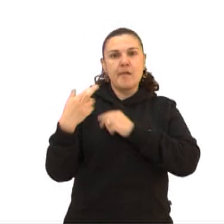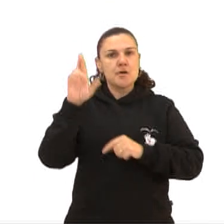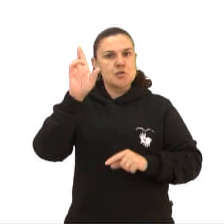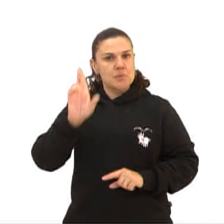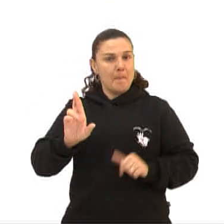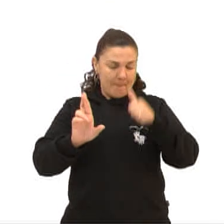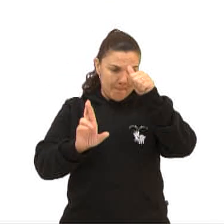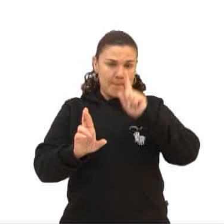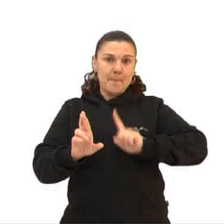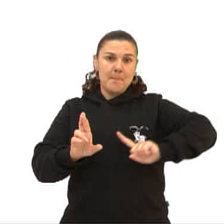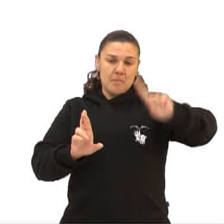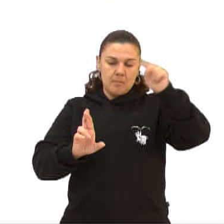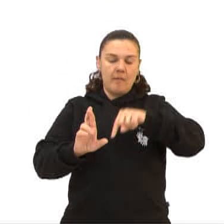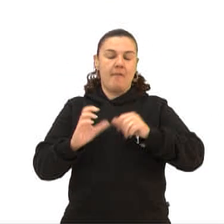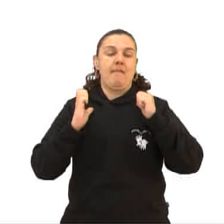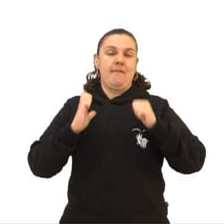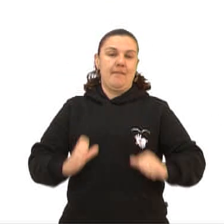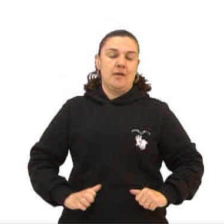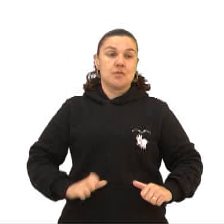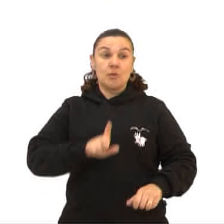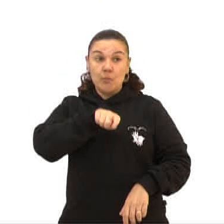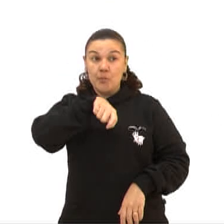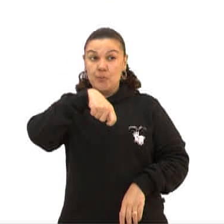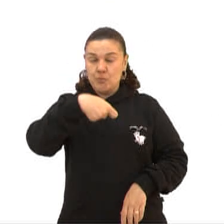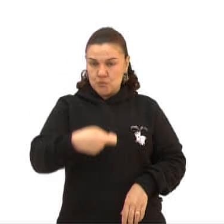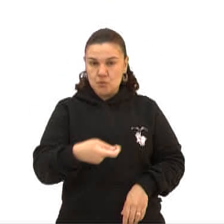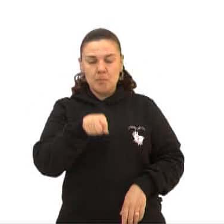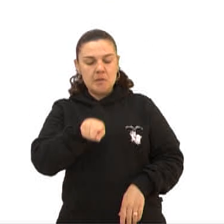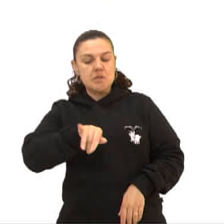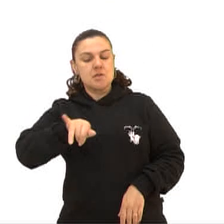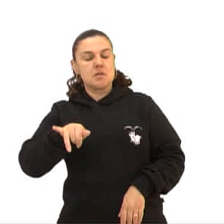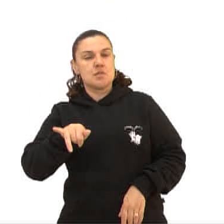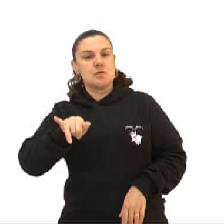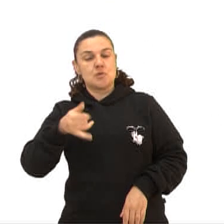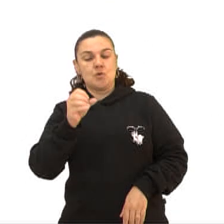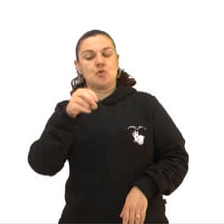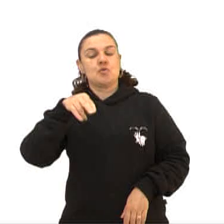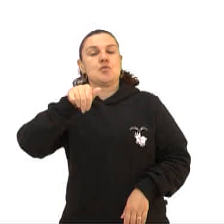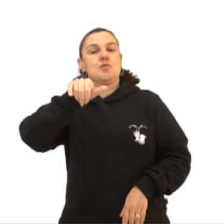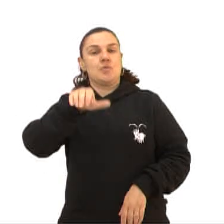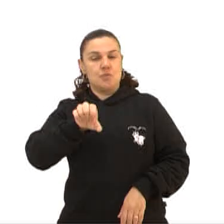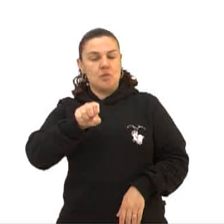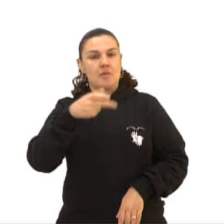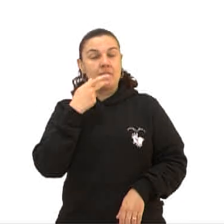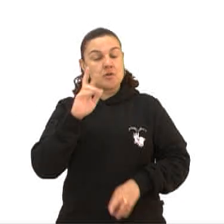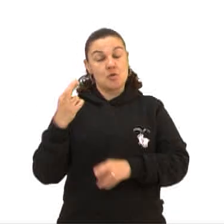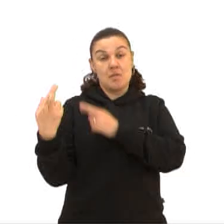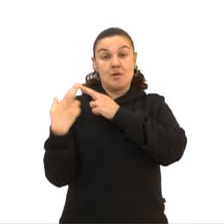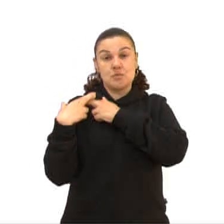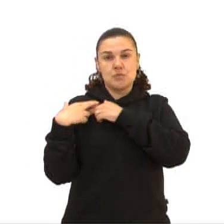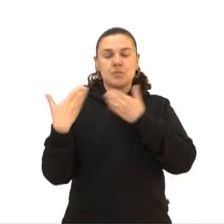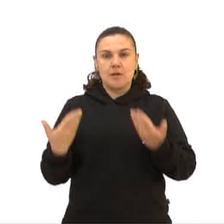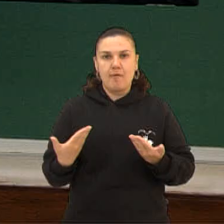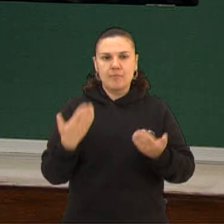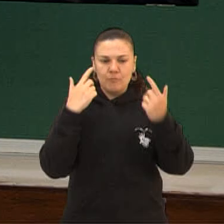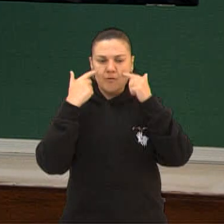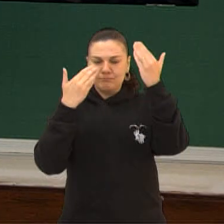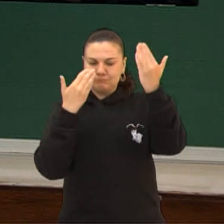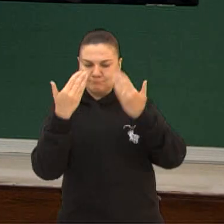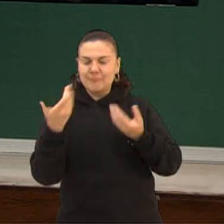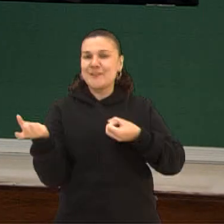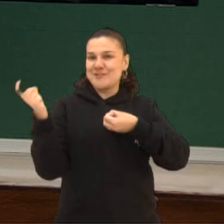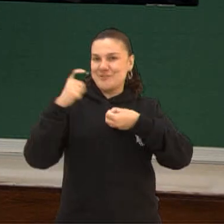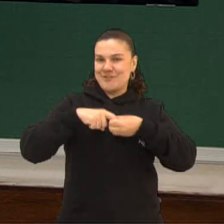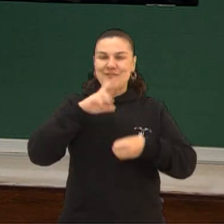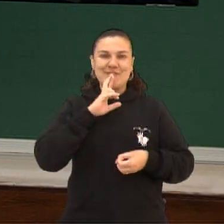ética. A esse respeito, podemos considerar que Jonas compreende o princípio de responsabilidade como: analise as alternativas e